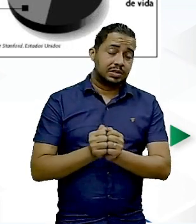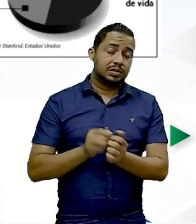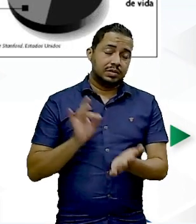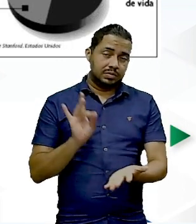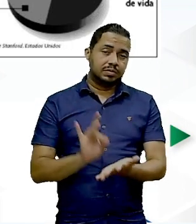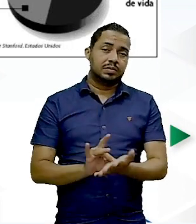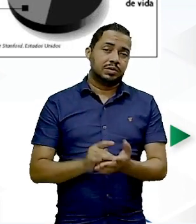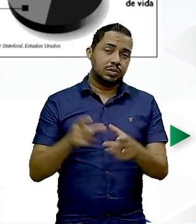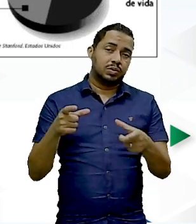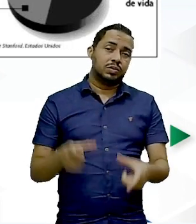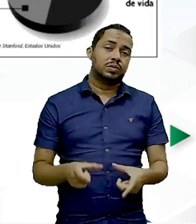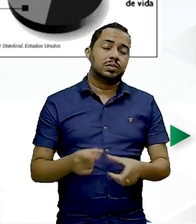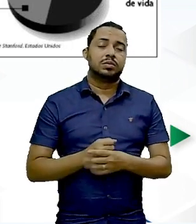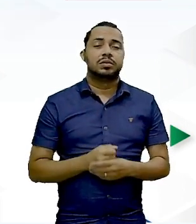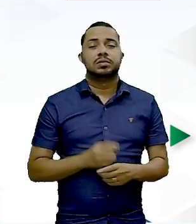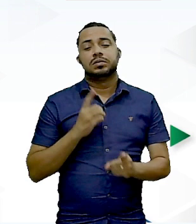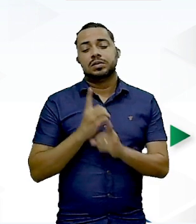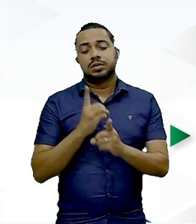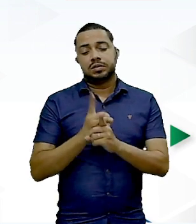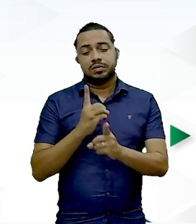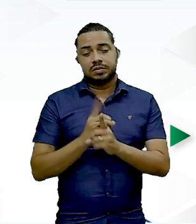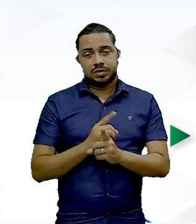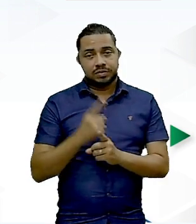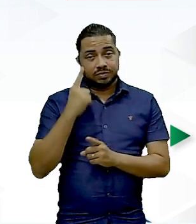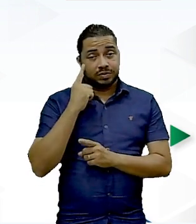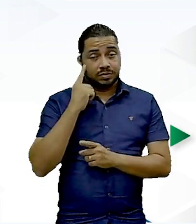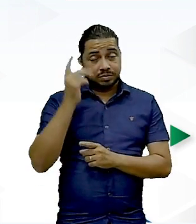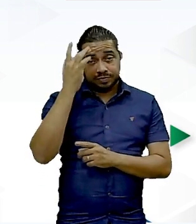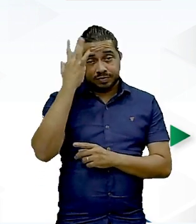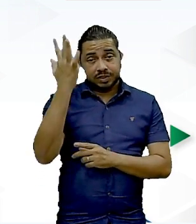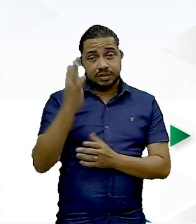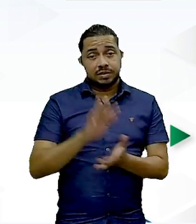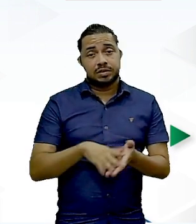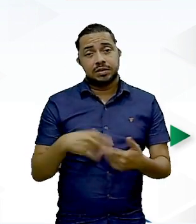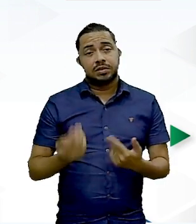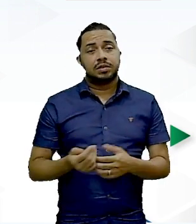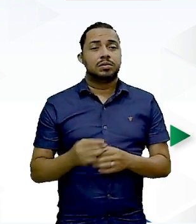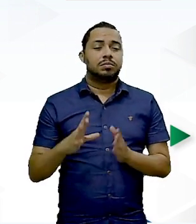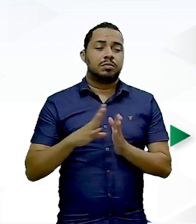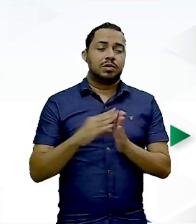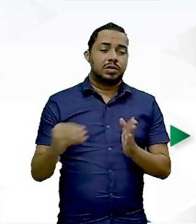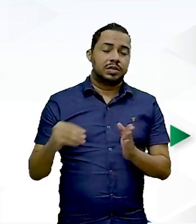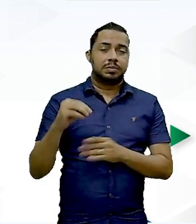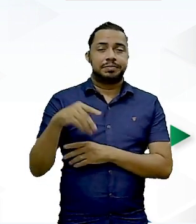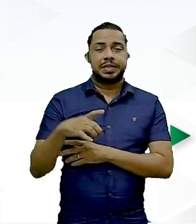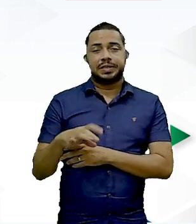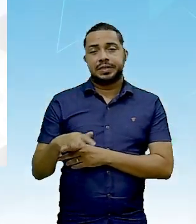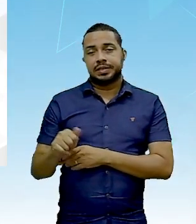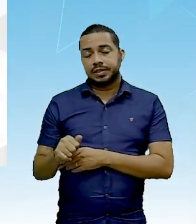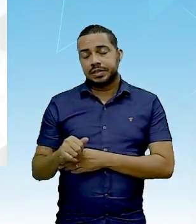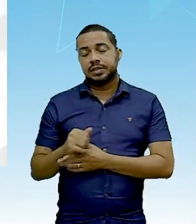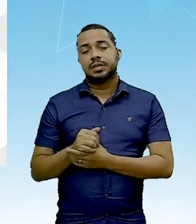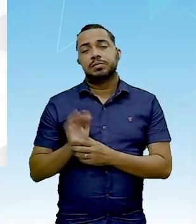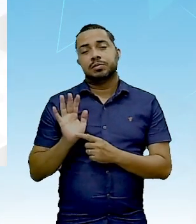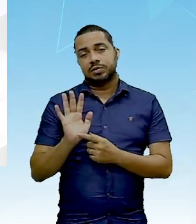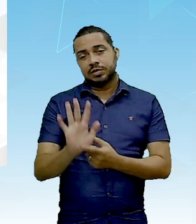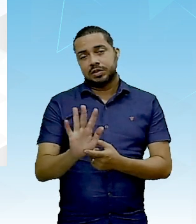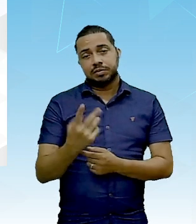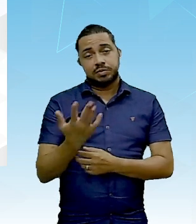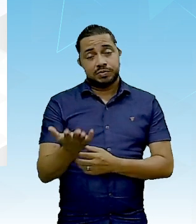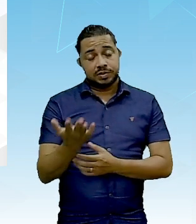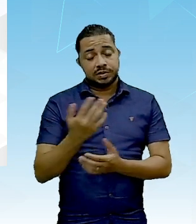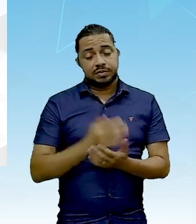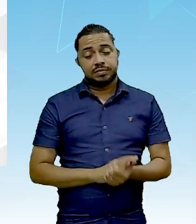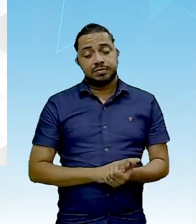realidade local que foi identificada. Viu como é fácil? Então, moda, mediana e média apontadas para vocês,